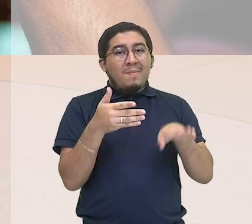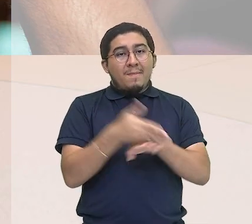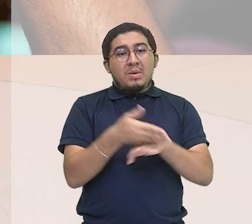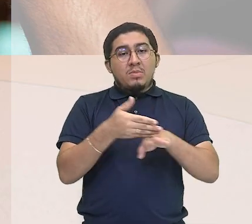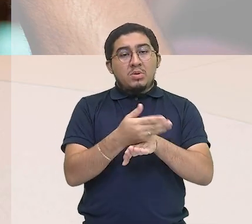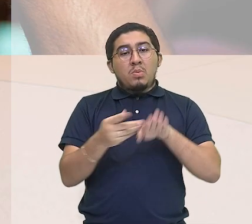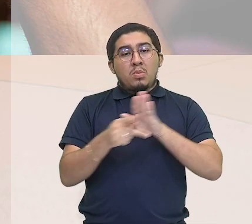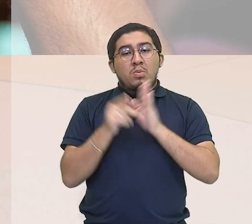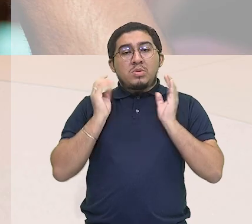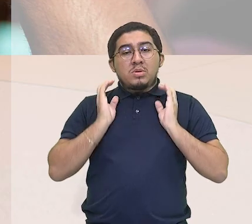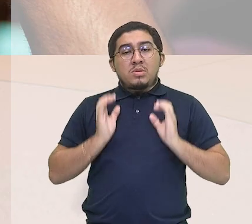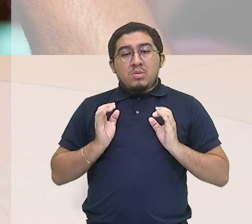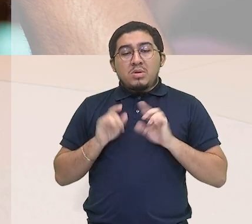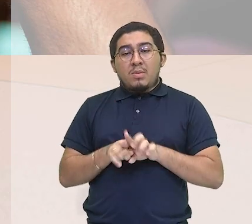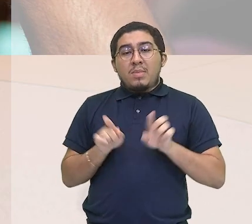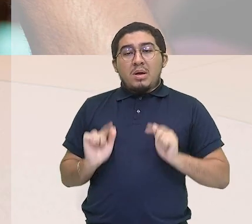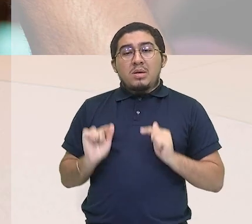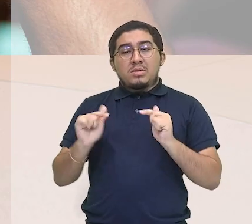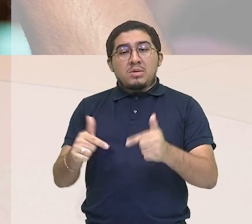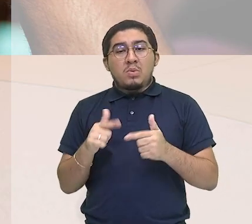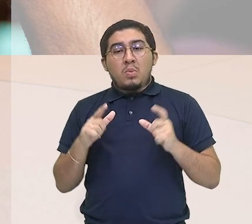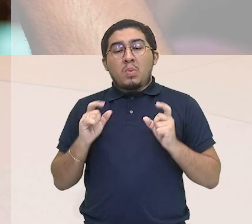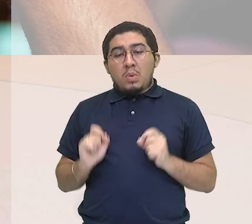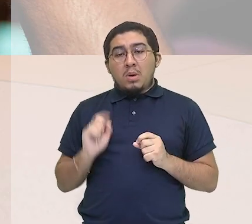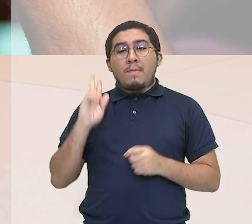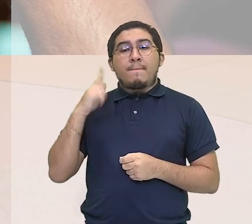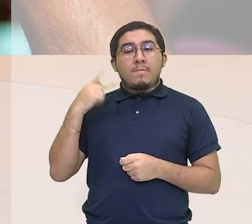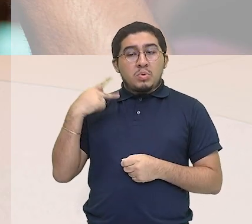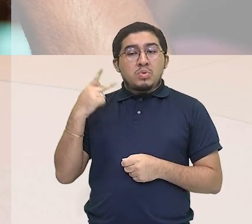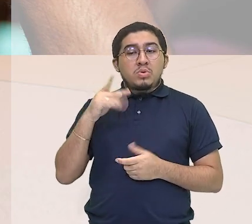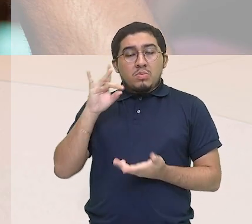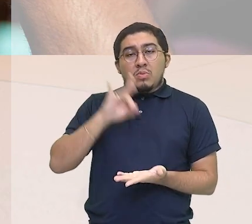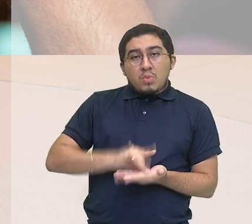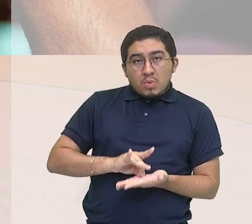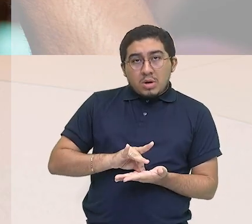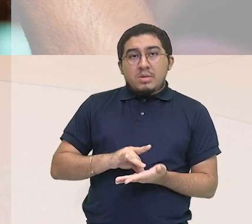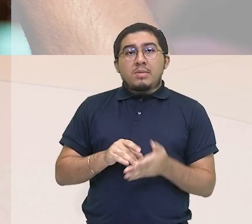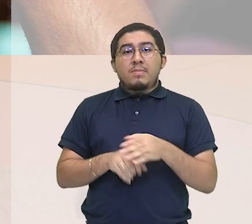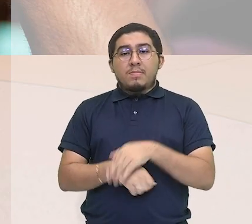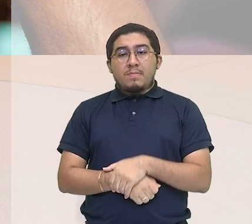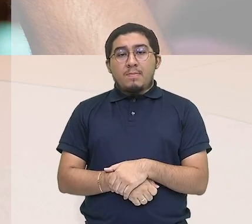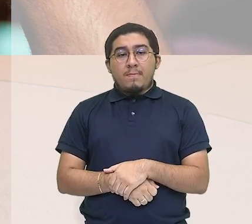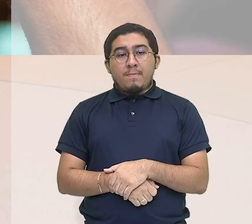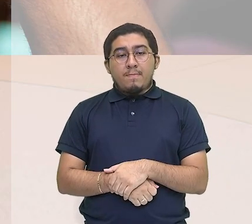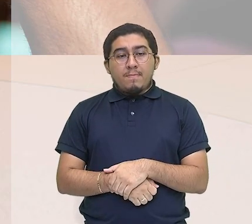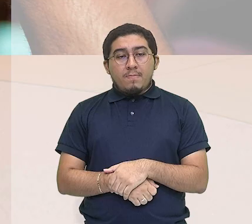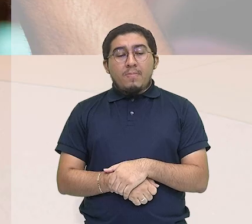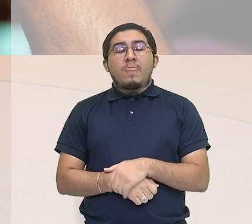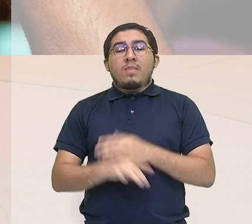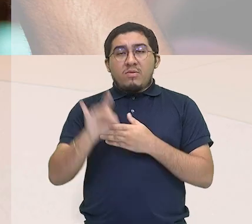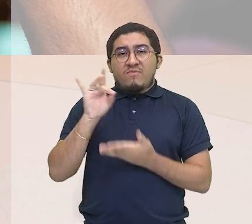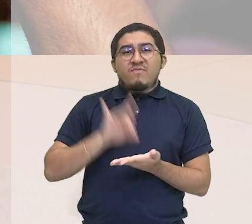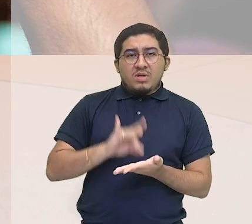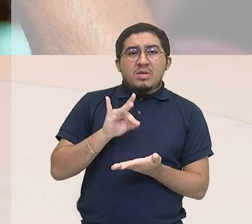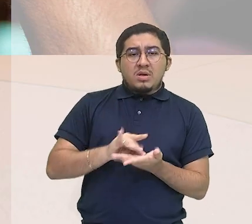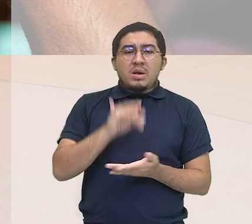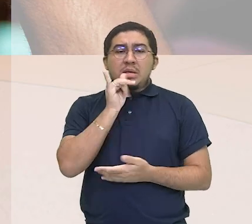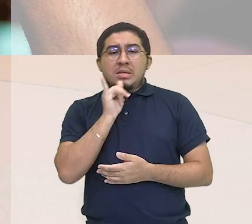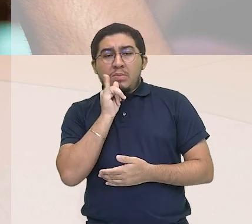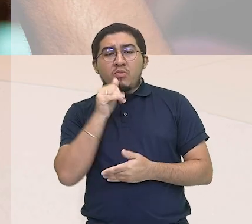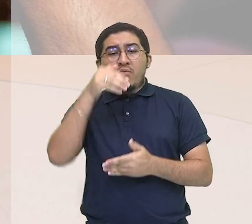passiva dos cidadãos, em ação política concreta, de verdade,